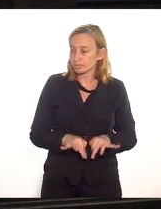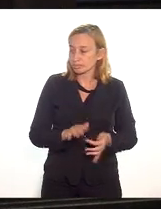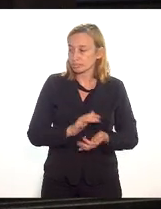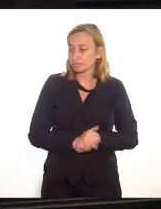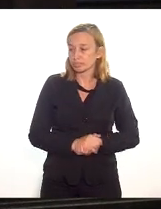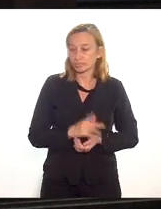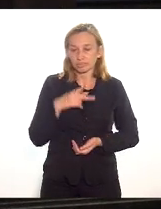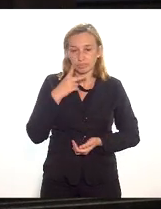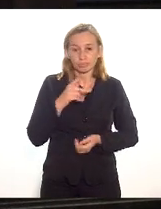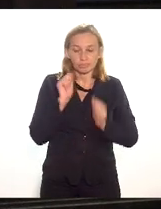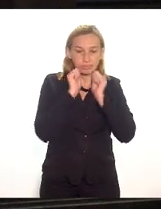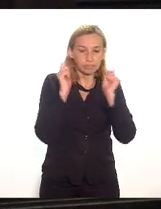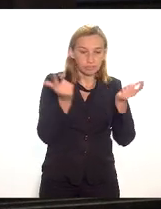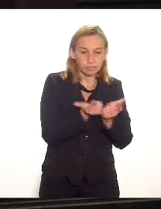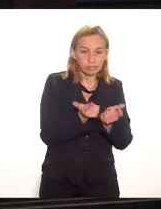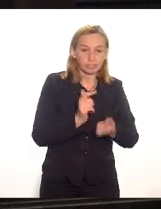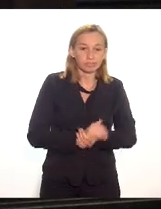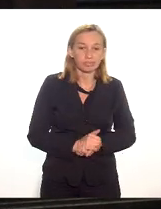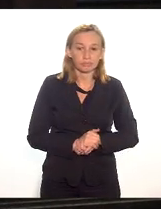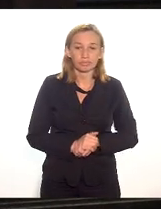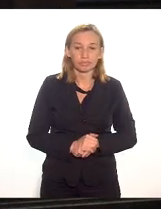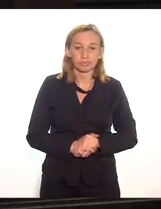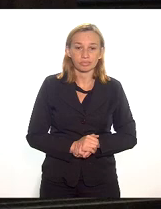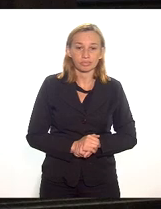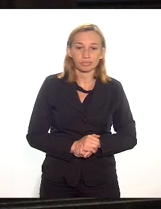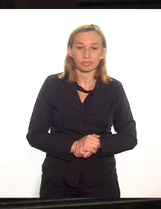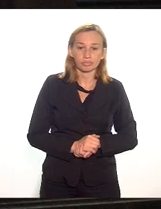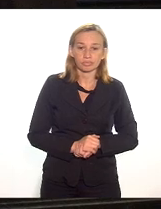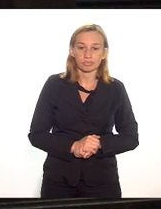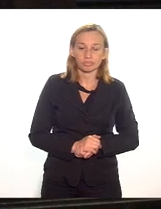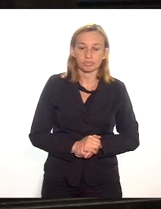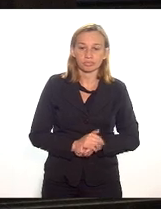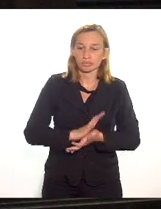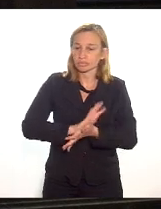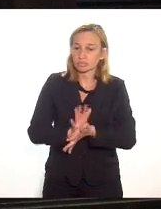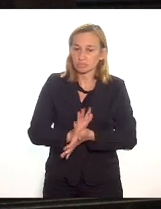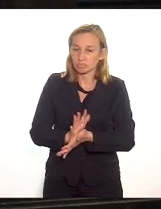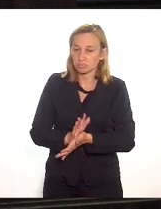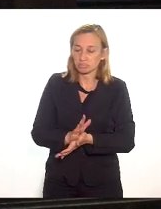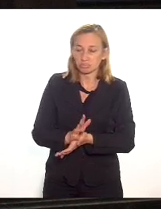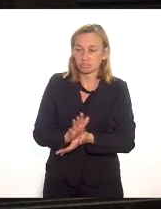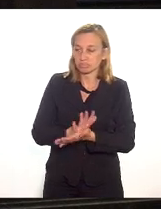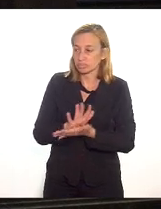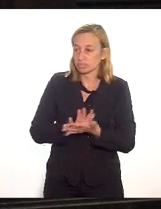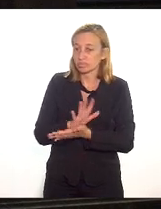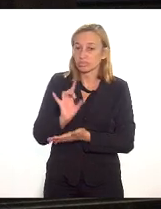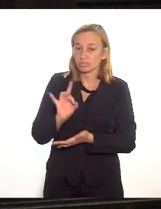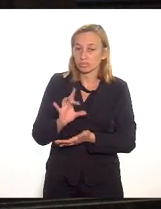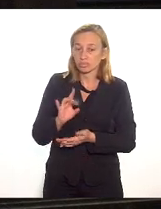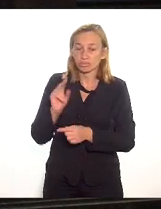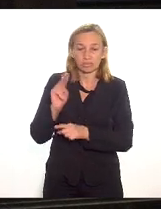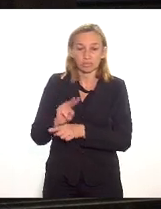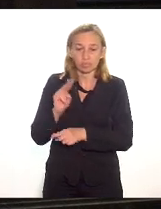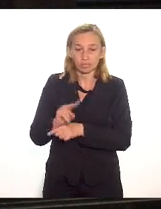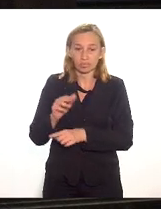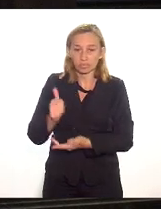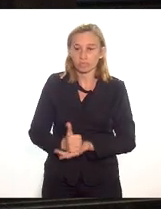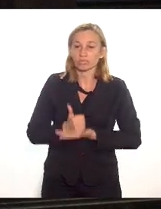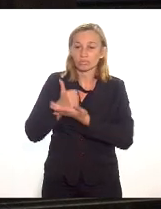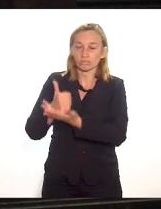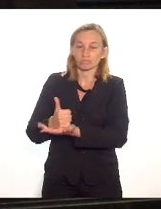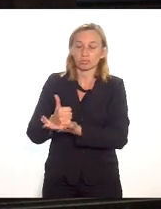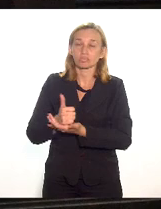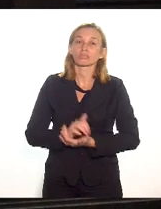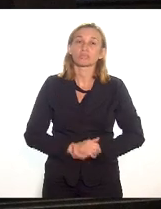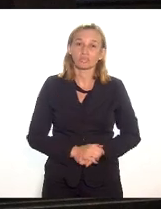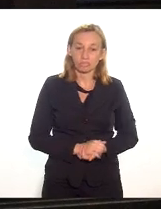a Assembleia Legislativa não derrotou ninguém. Ela simplesmente defendeu a dignidade, a